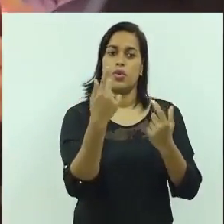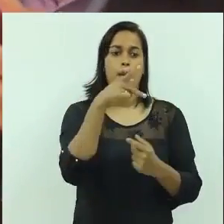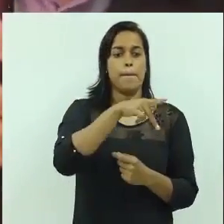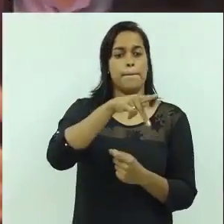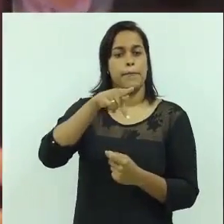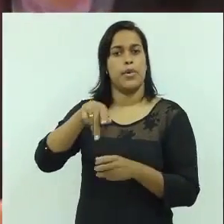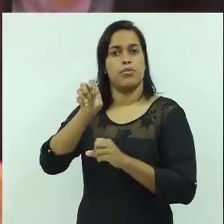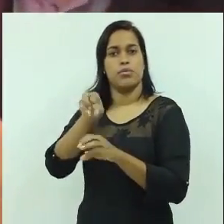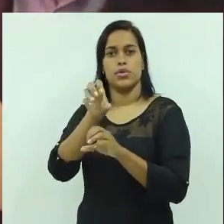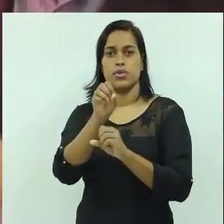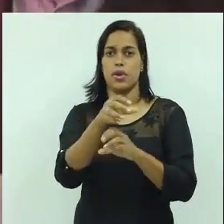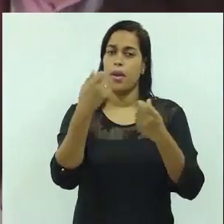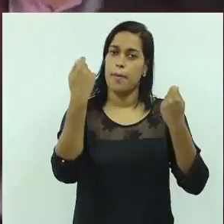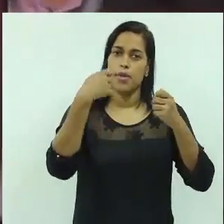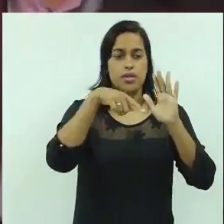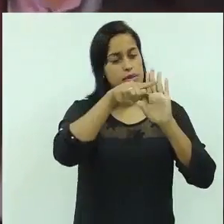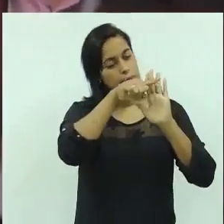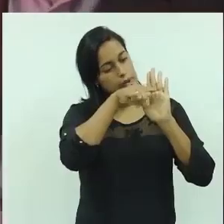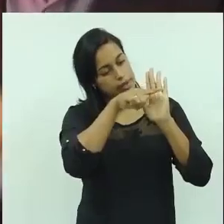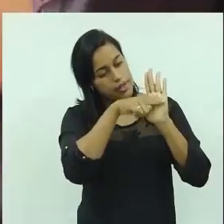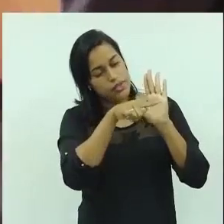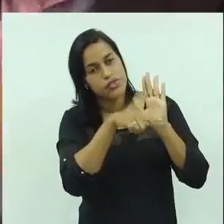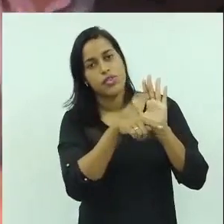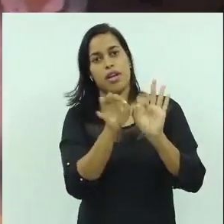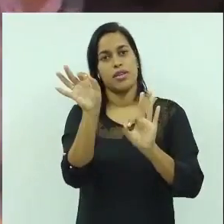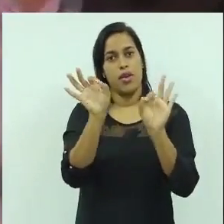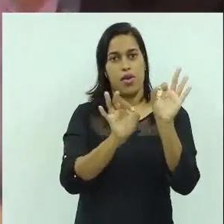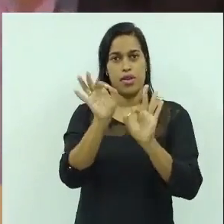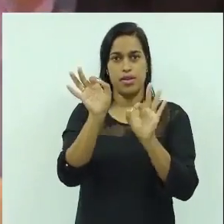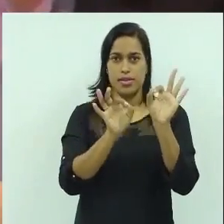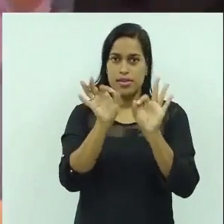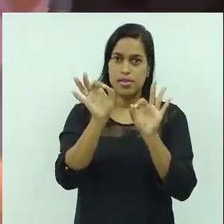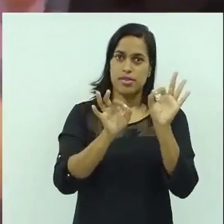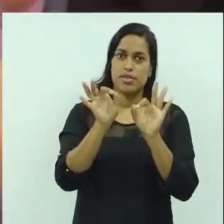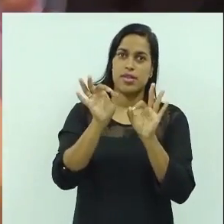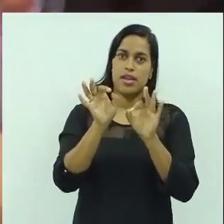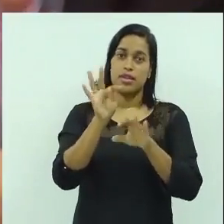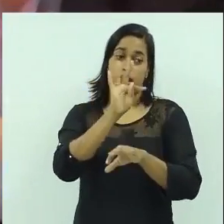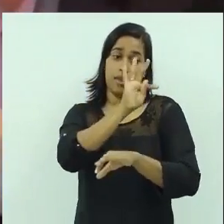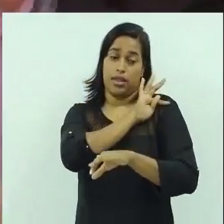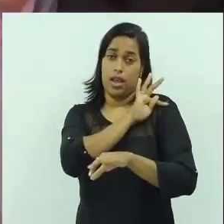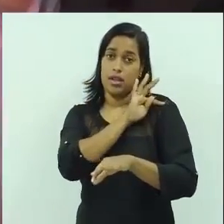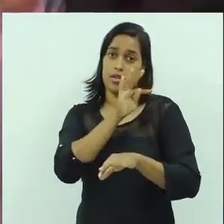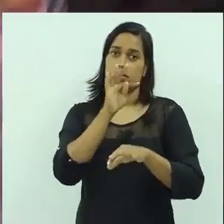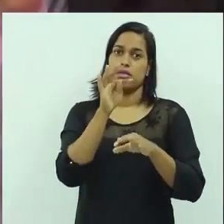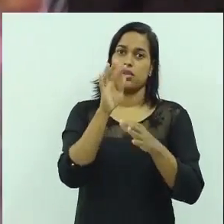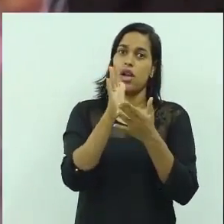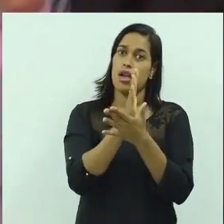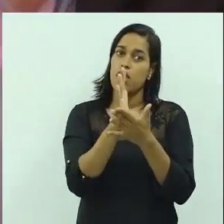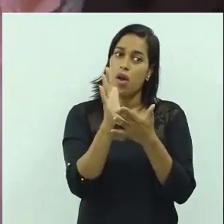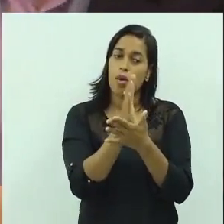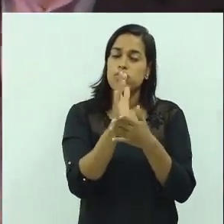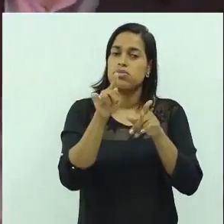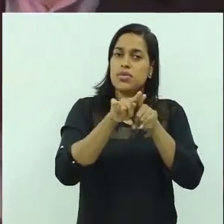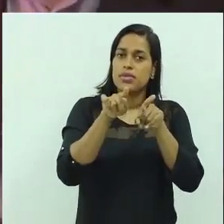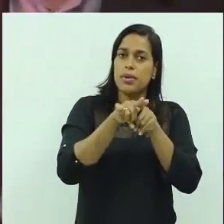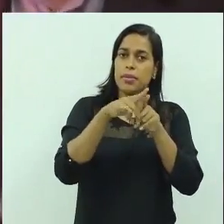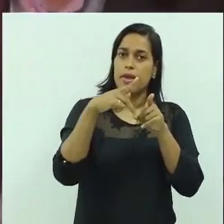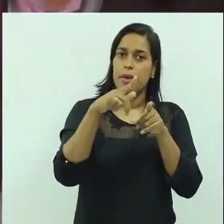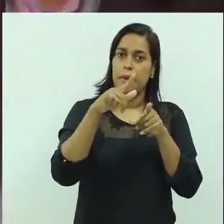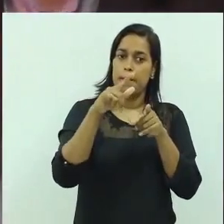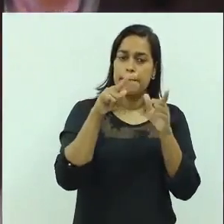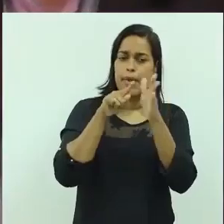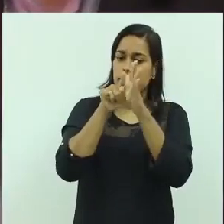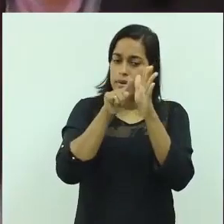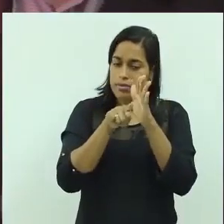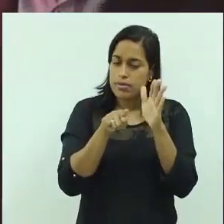aula deve ser planejada, preparada e temos até que ter planos B, os planos contingenciais. Algumas perguntas,